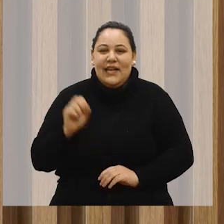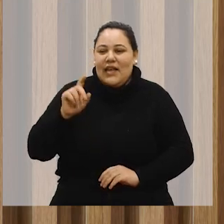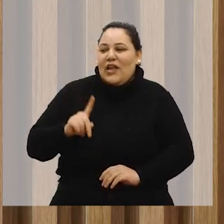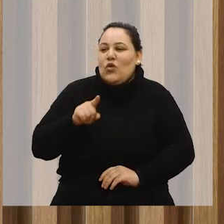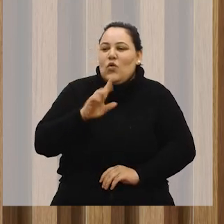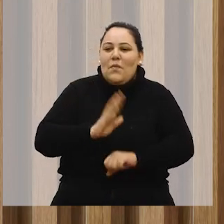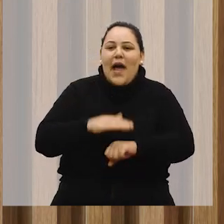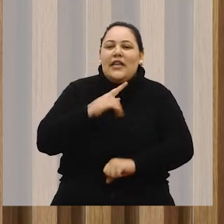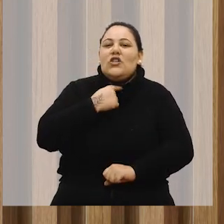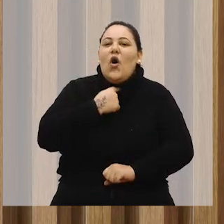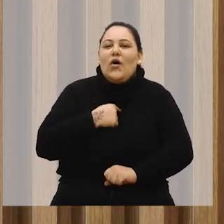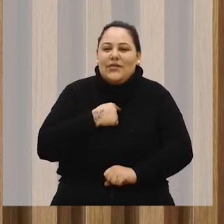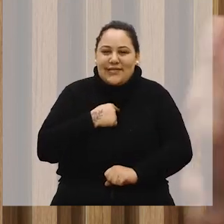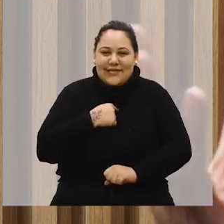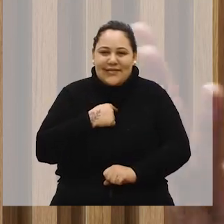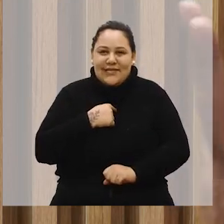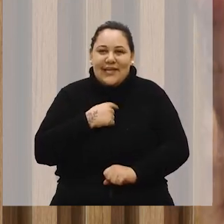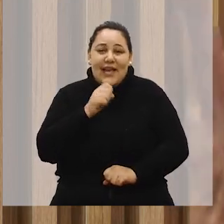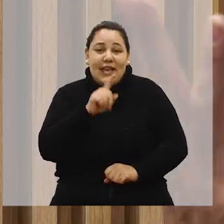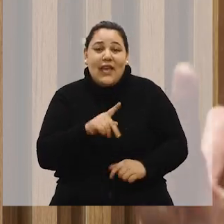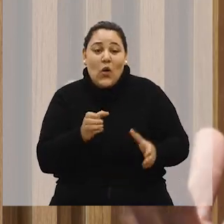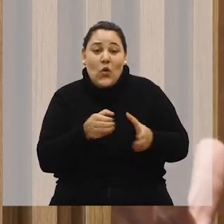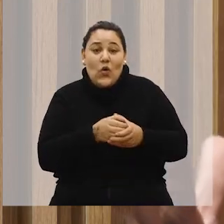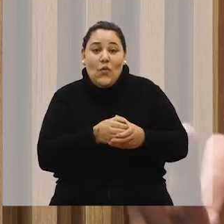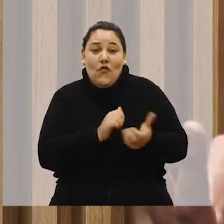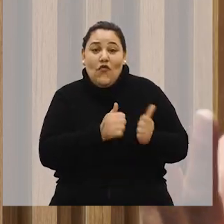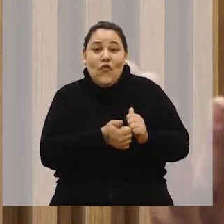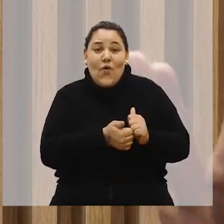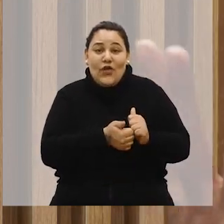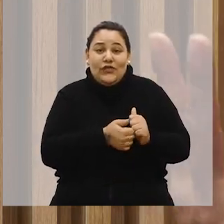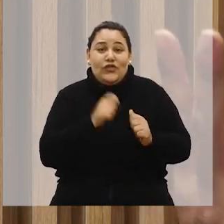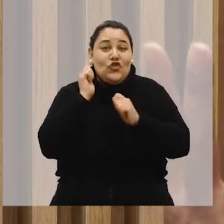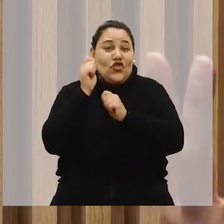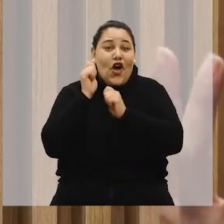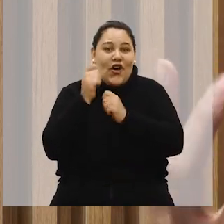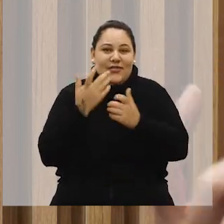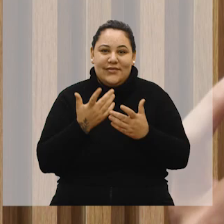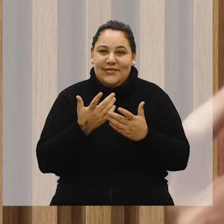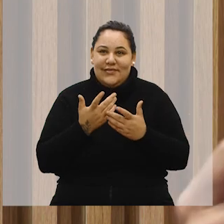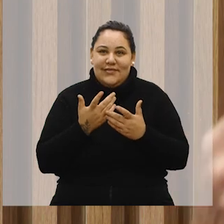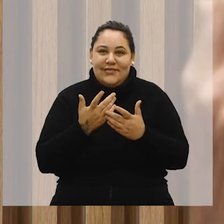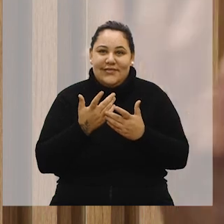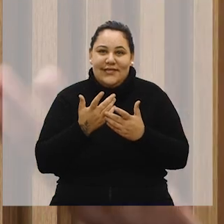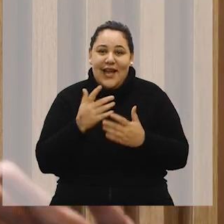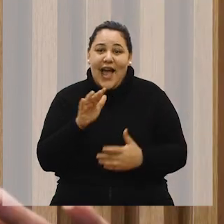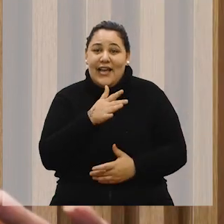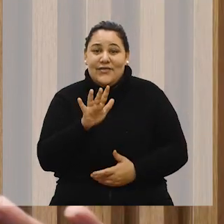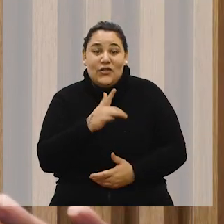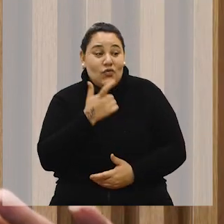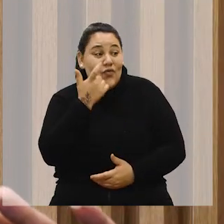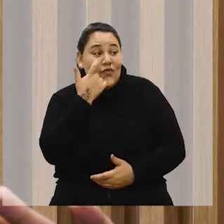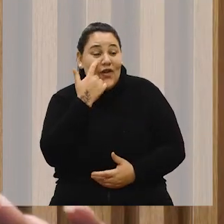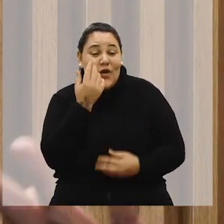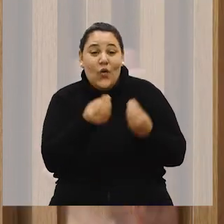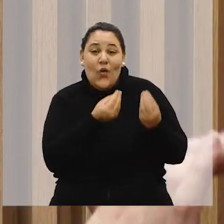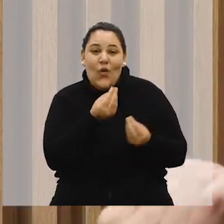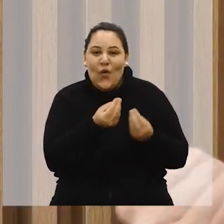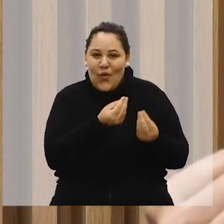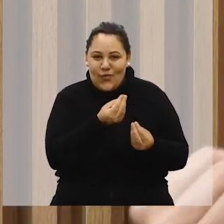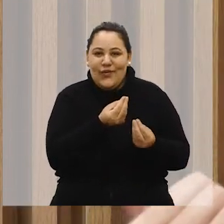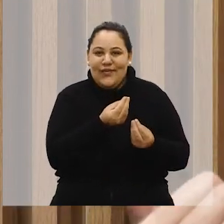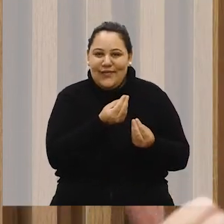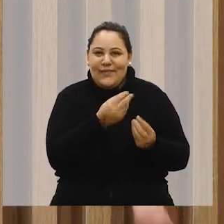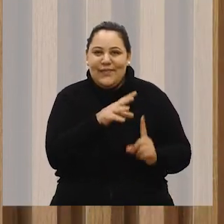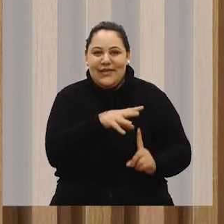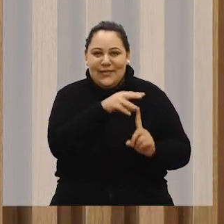Quem que é o time que tu torce? Sempre tem a ver com quem nem só se identifica, mas vê como referência. Então, as mulheres